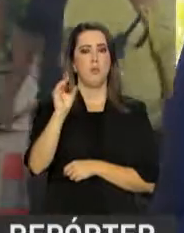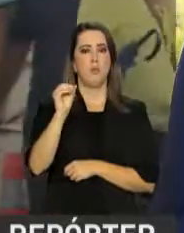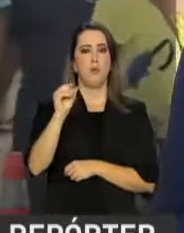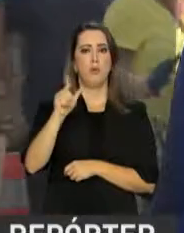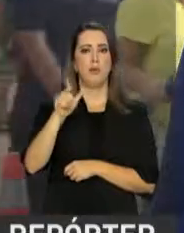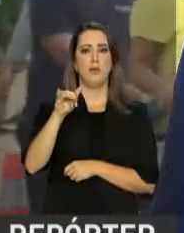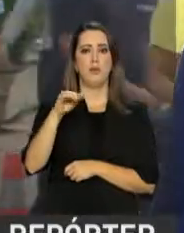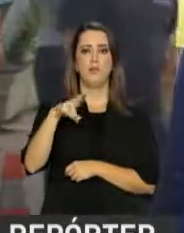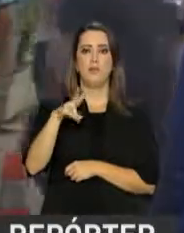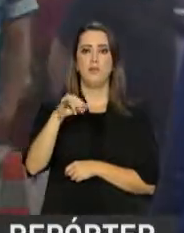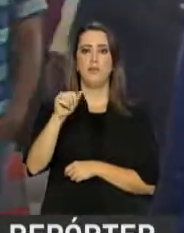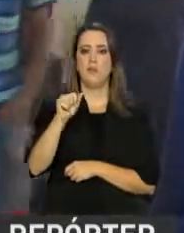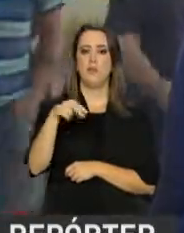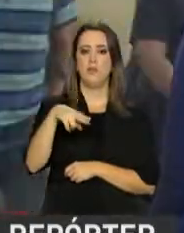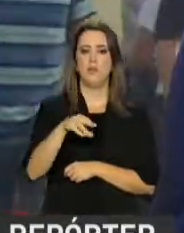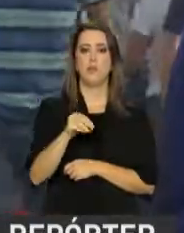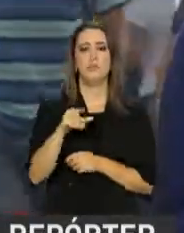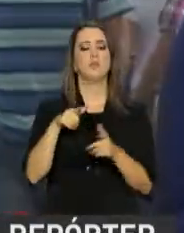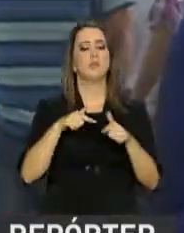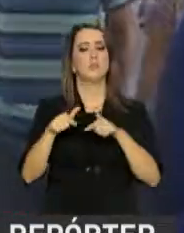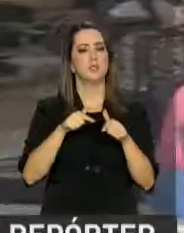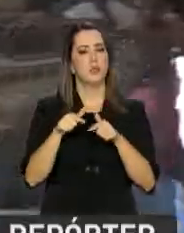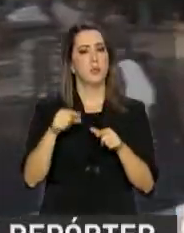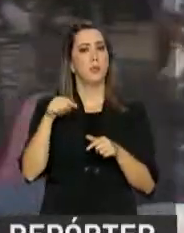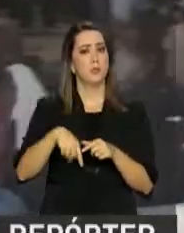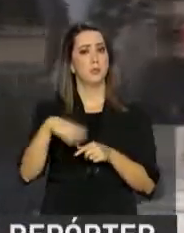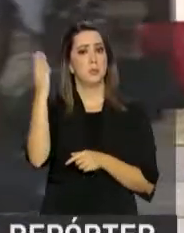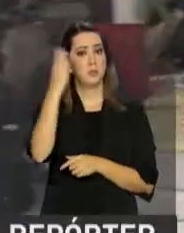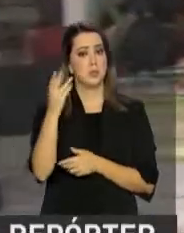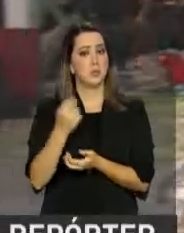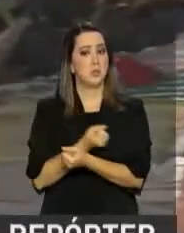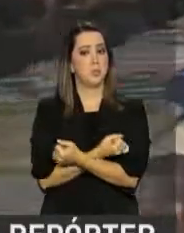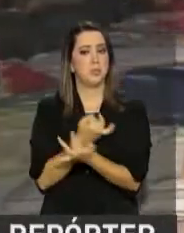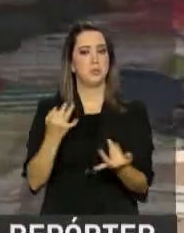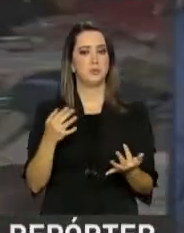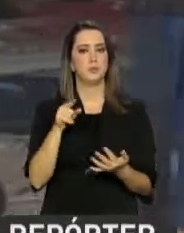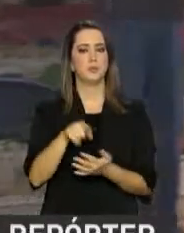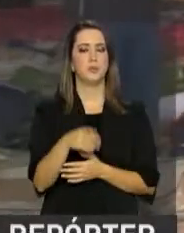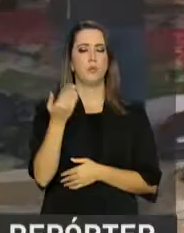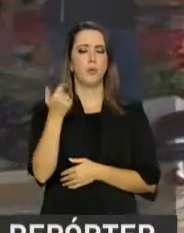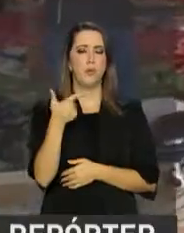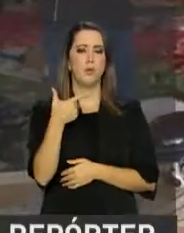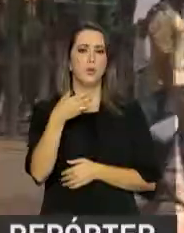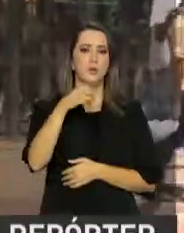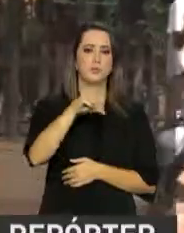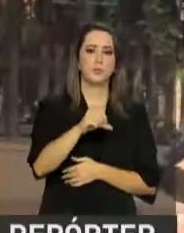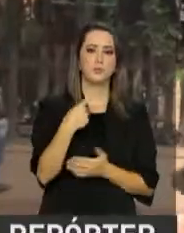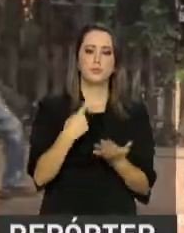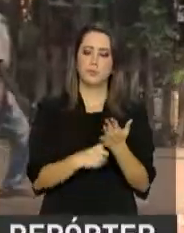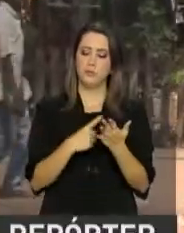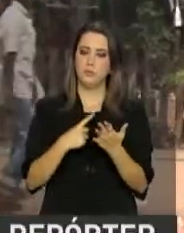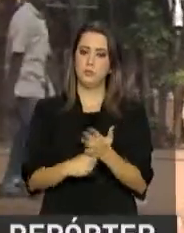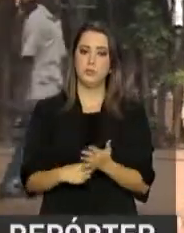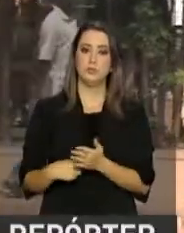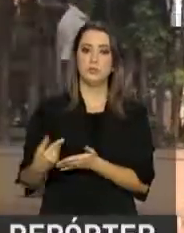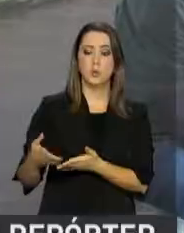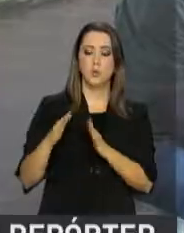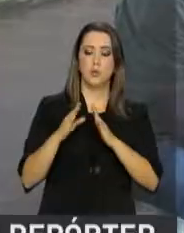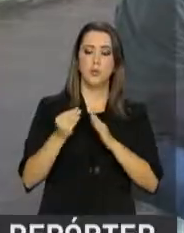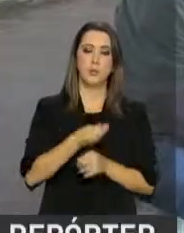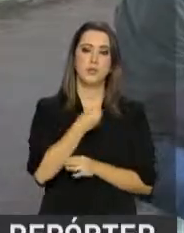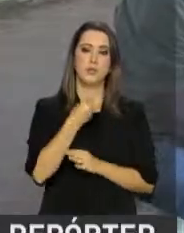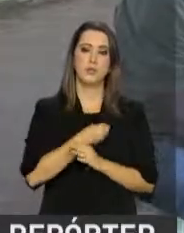estrangeiros ocupam vagas de emprego formal no Brasil. O governo brasileiro celebrou em 2009 o acordo sobre residência